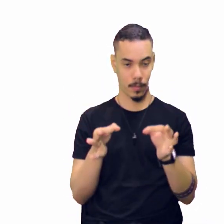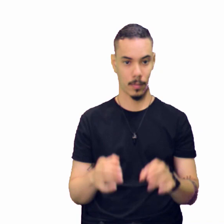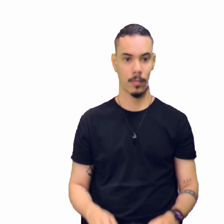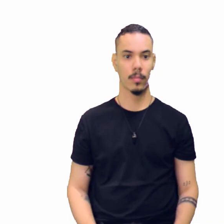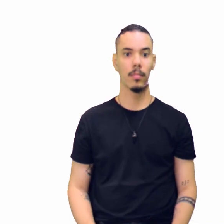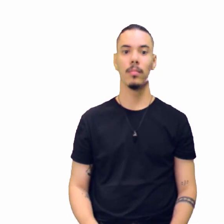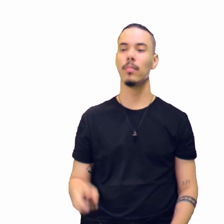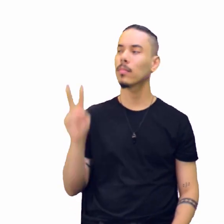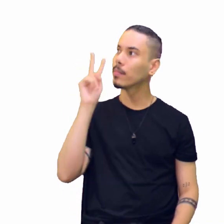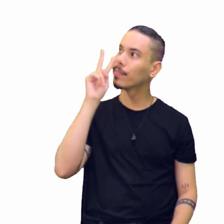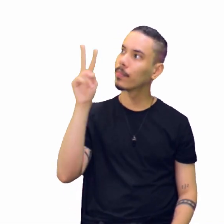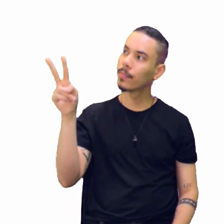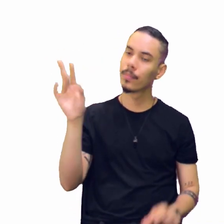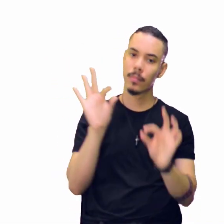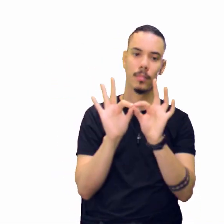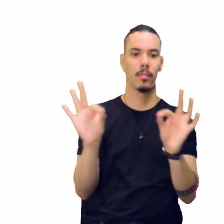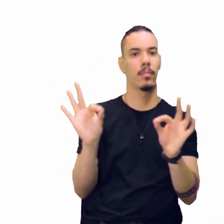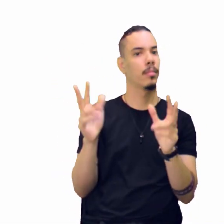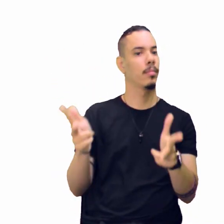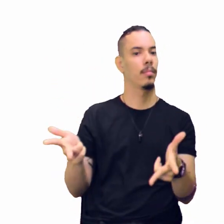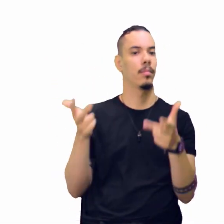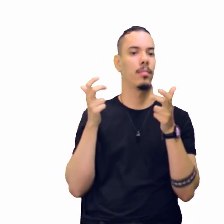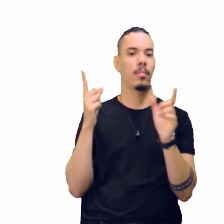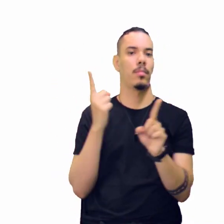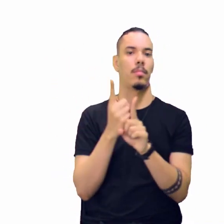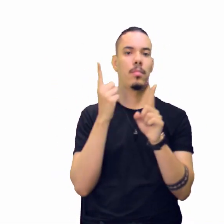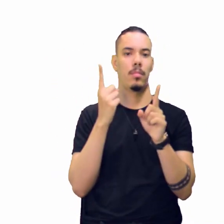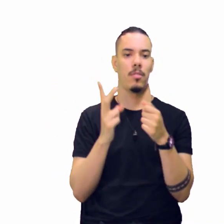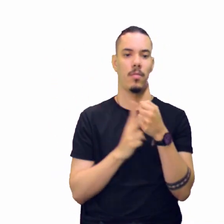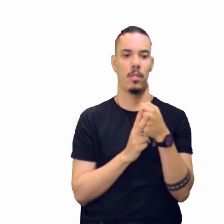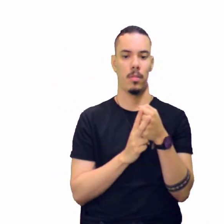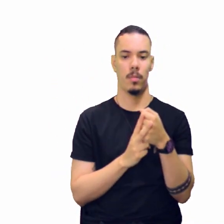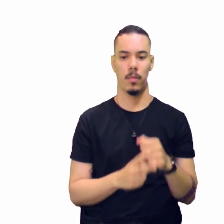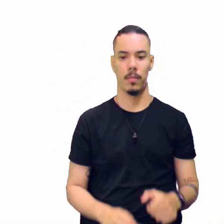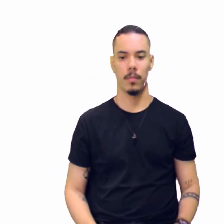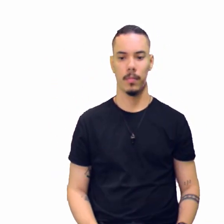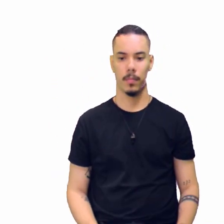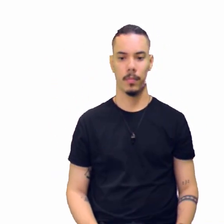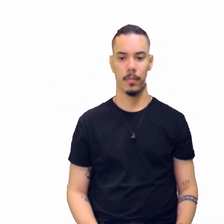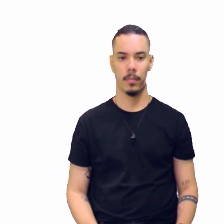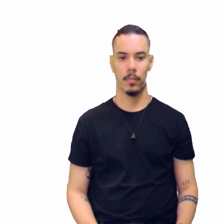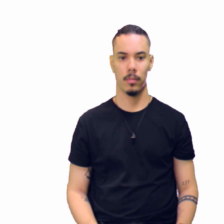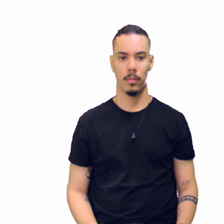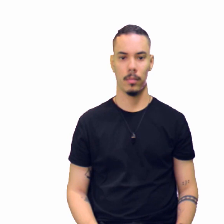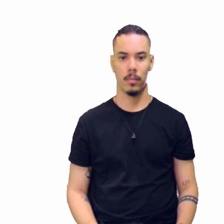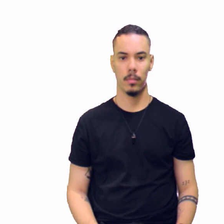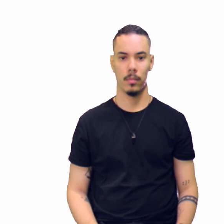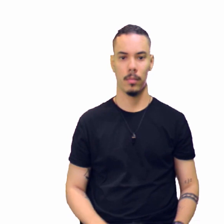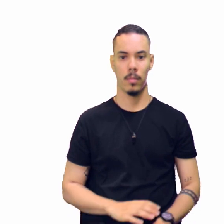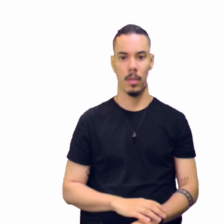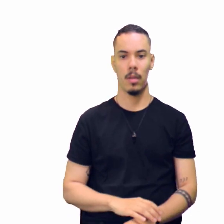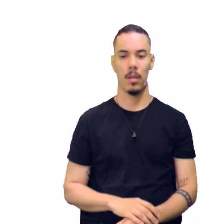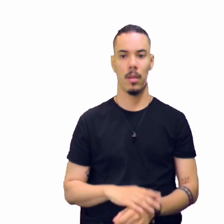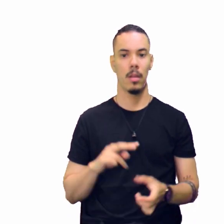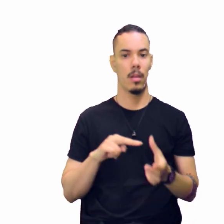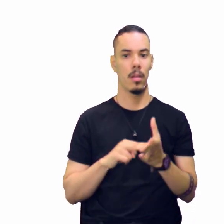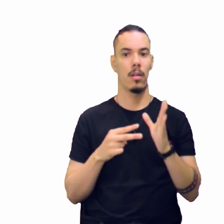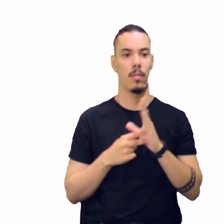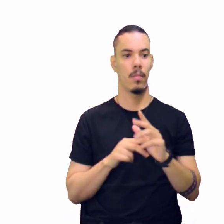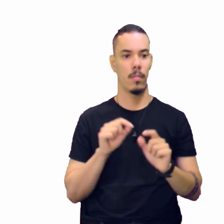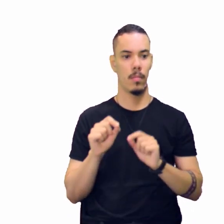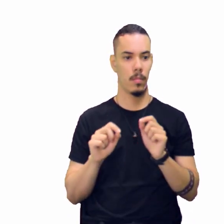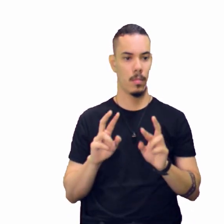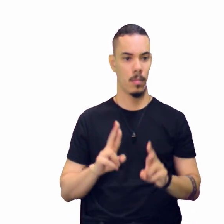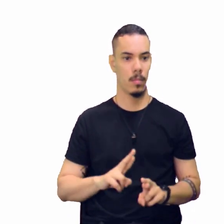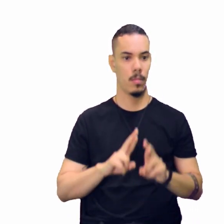Aí você olha para a oração e vai procurar o verbo. Olha só, o verbo destacado significa A,